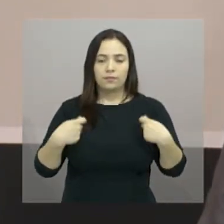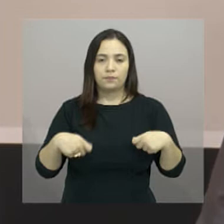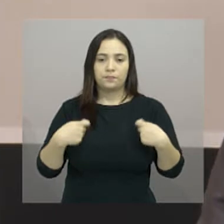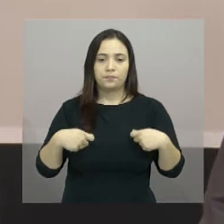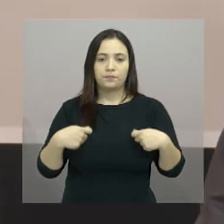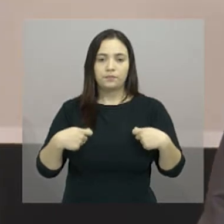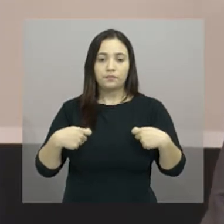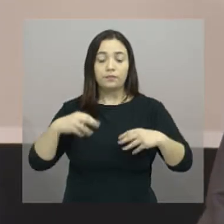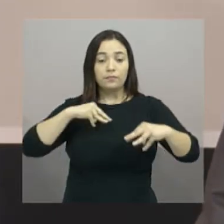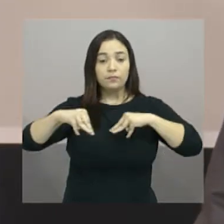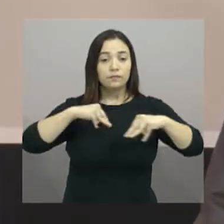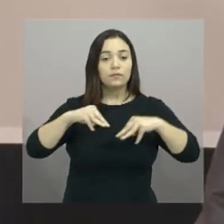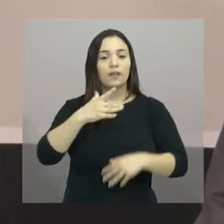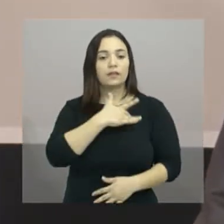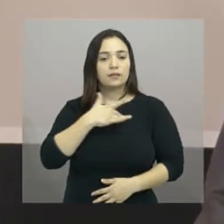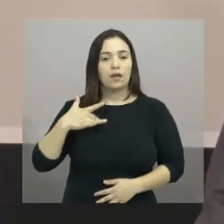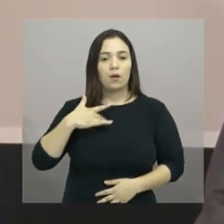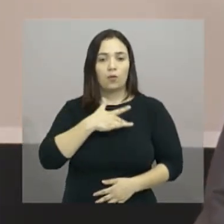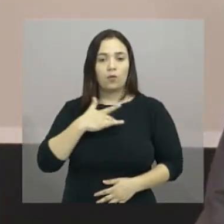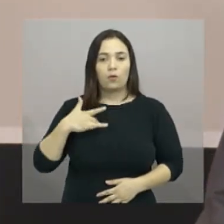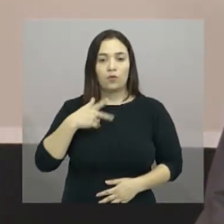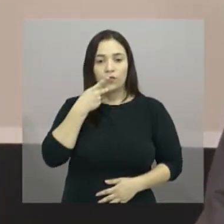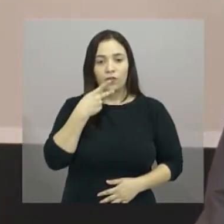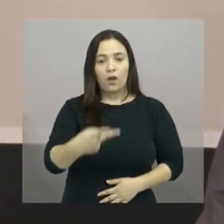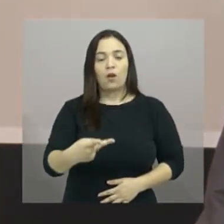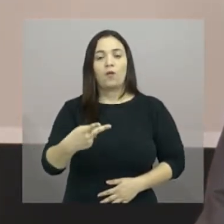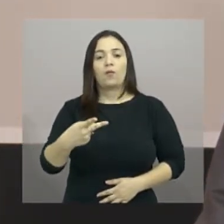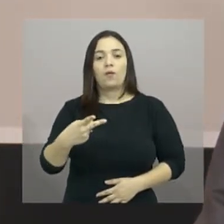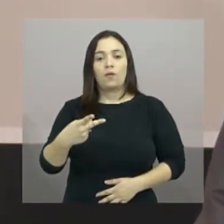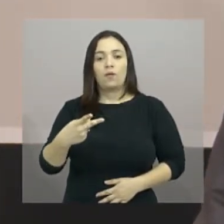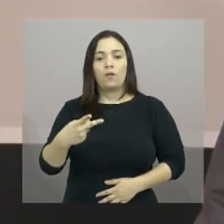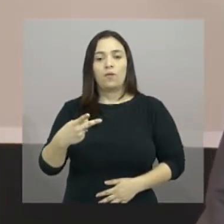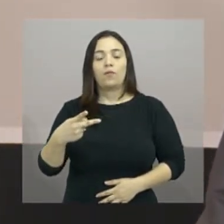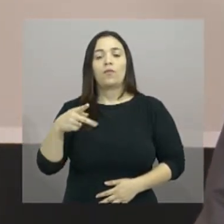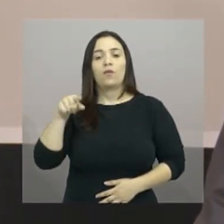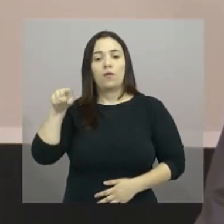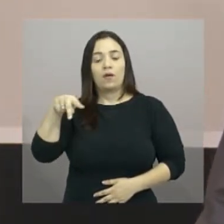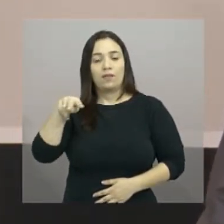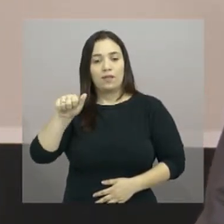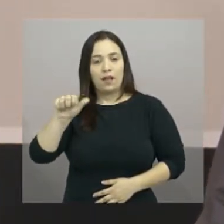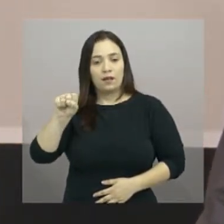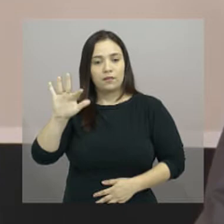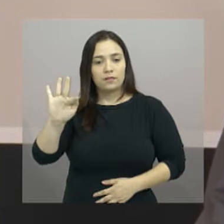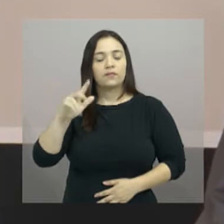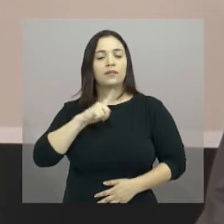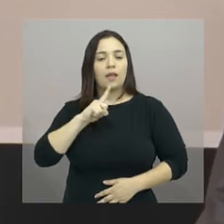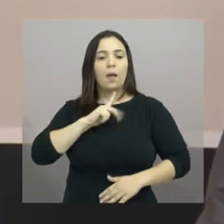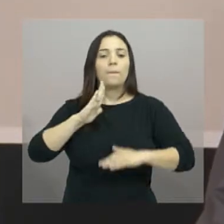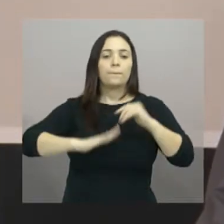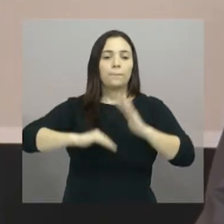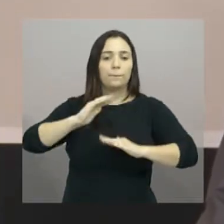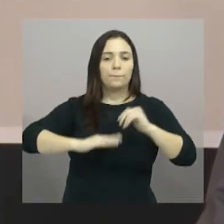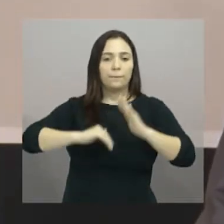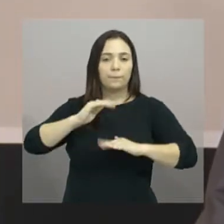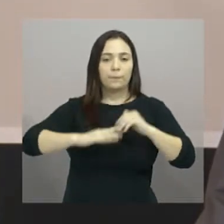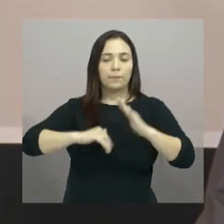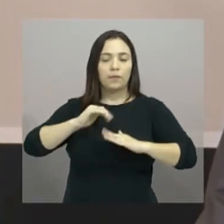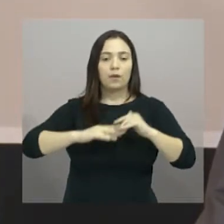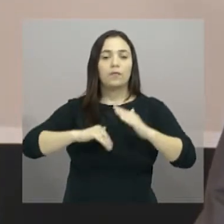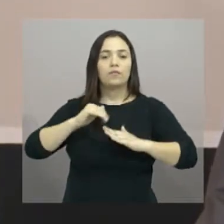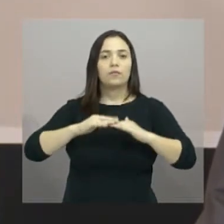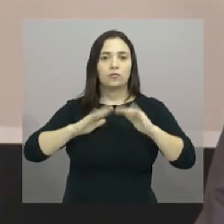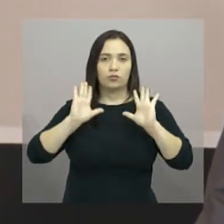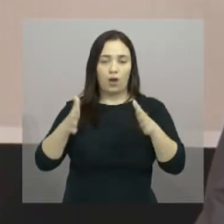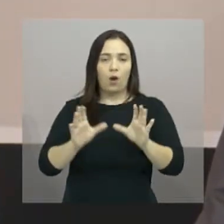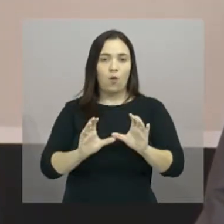o Ministério da Saúde estabelece um núcleo de apoio para isso, que prevê alguns profissionais. Dentro desses profissionais, nós propomos aqui que